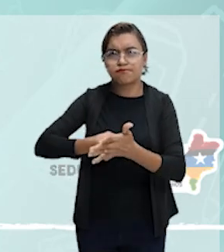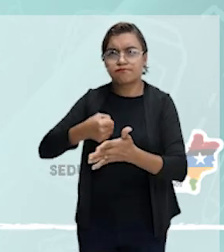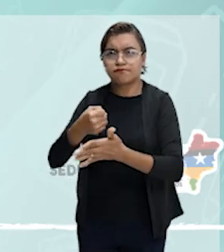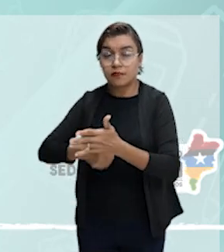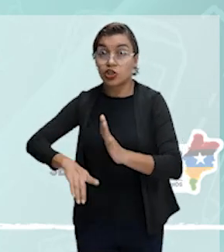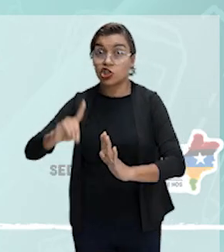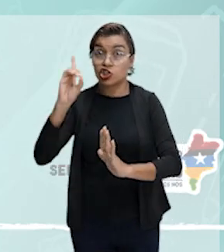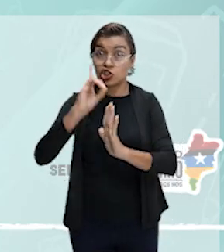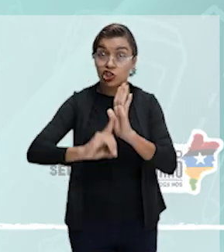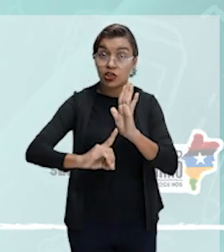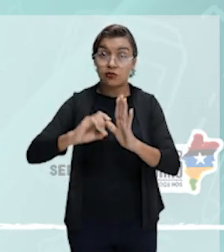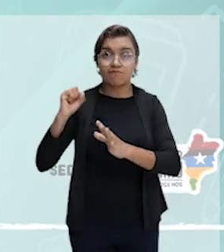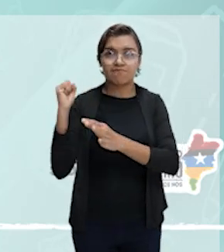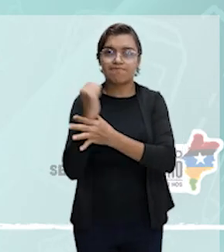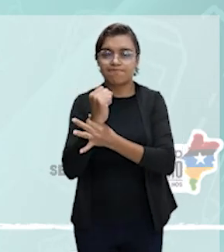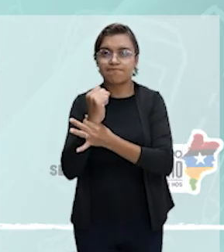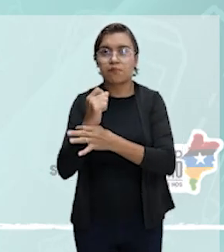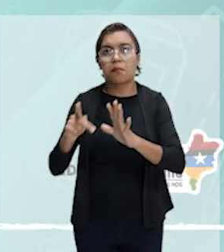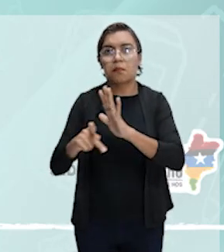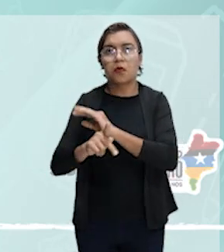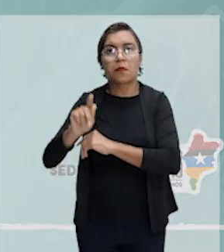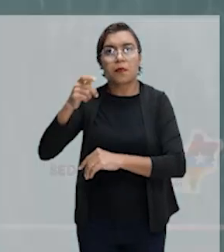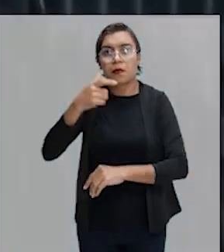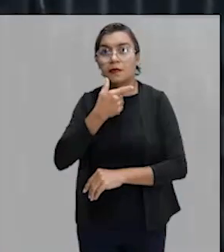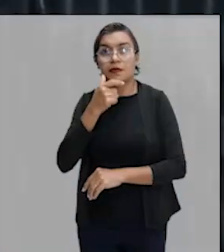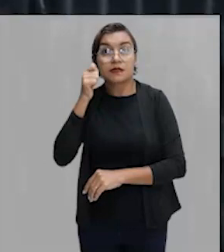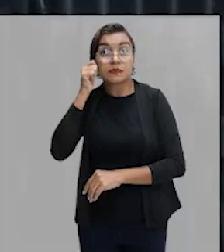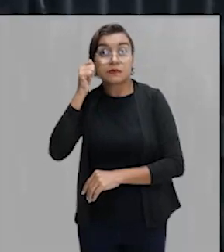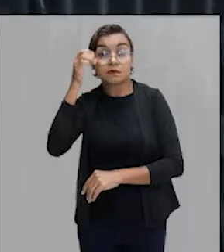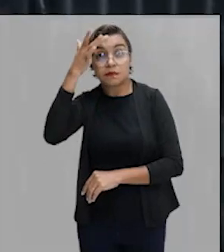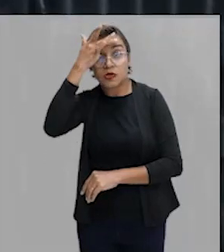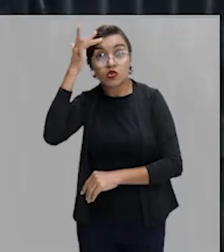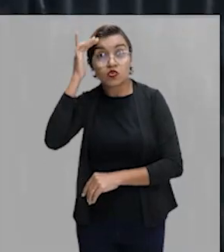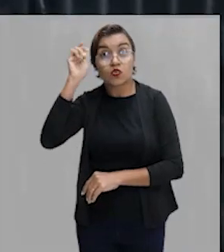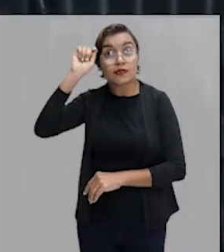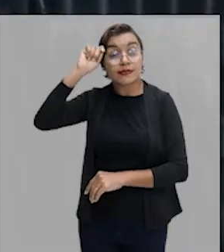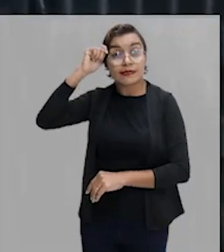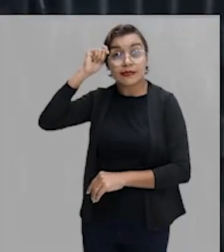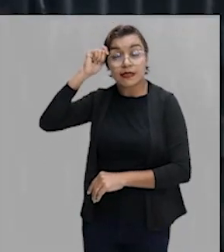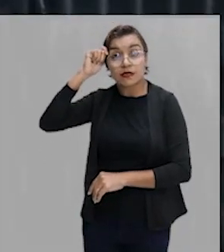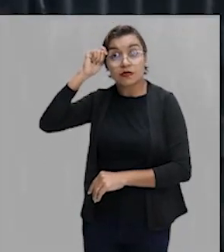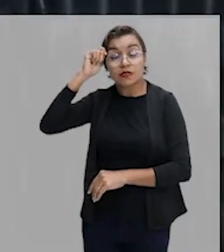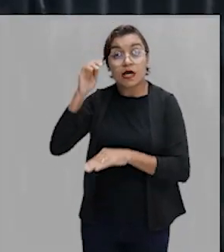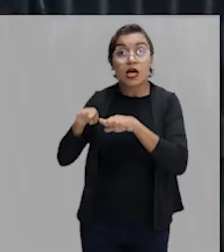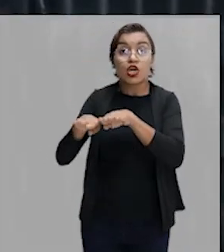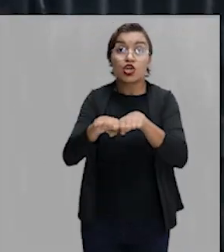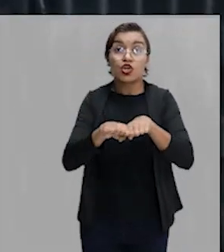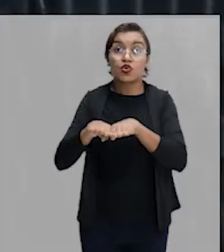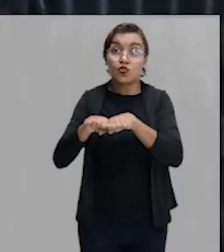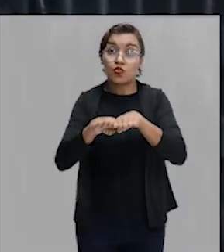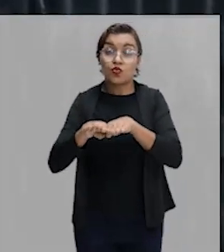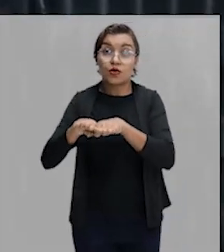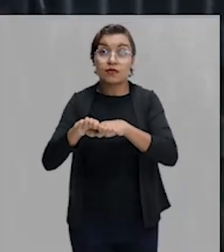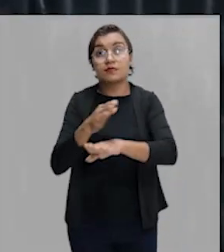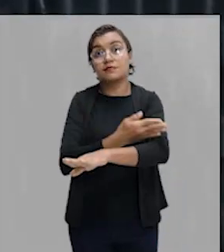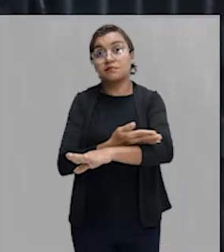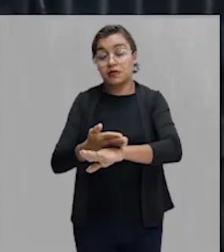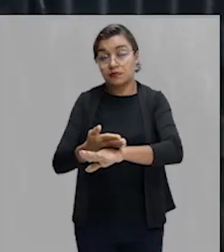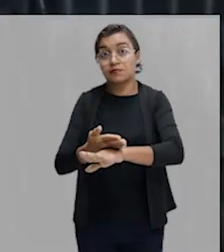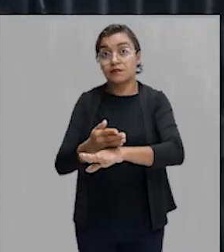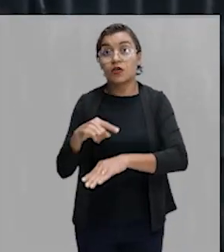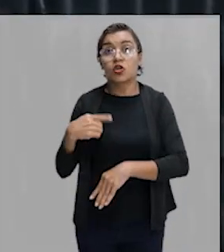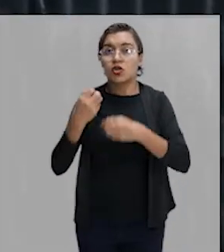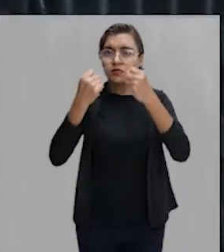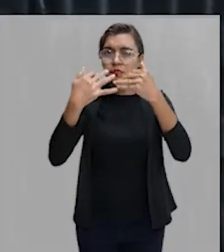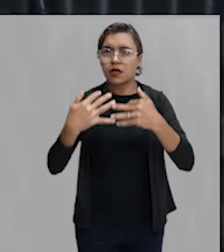direitos civis para a população afro-americana, pela igualdade de direitos com os brancos, A gente vai falar sobre alguns personagens